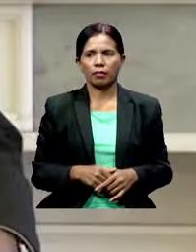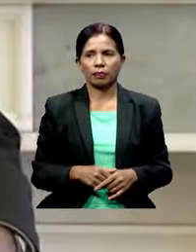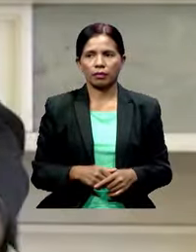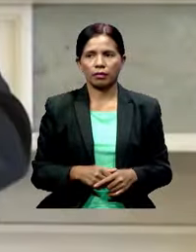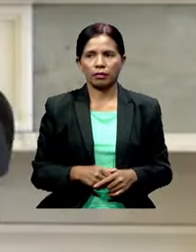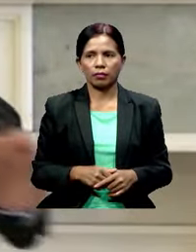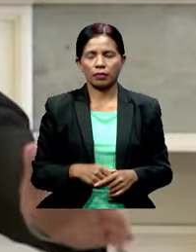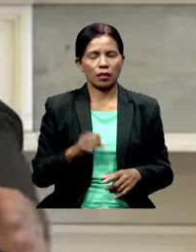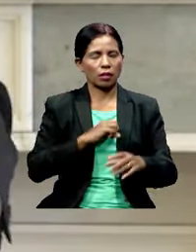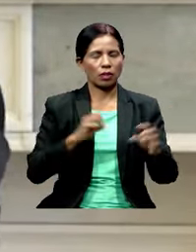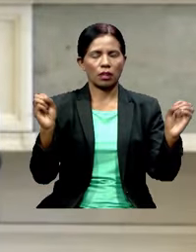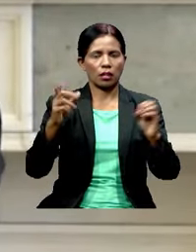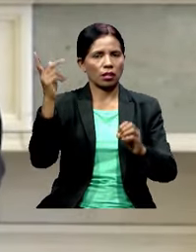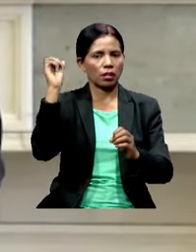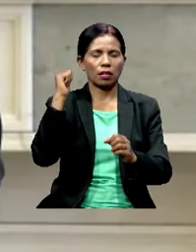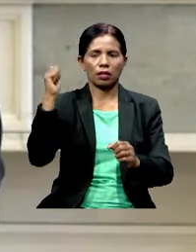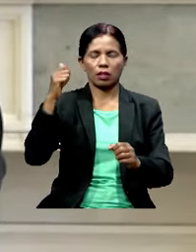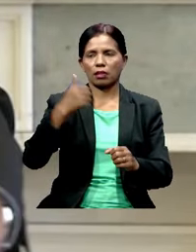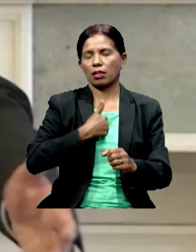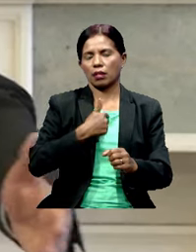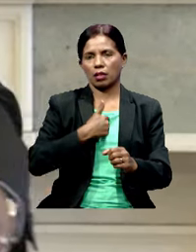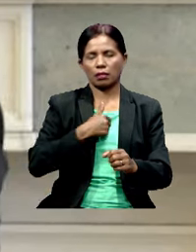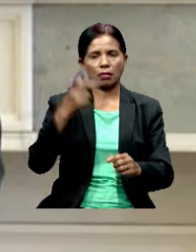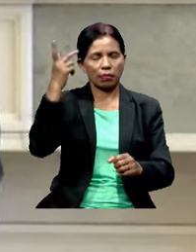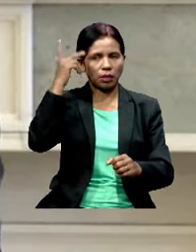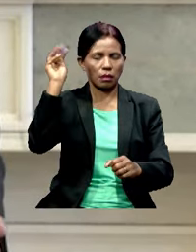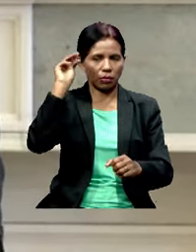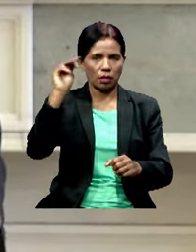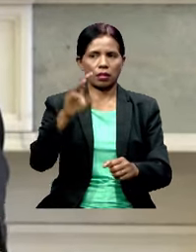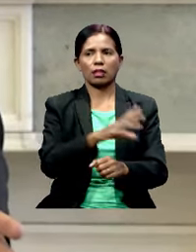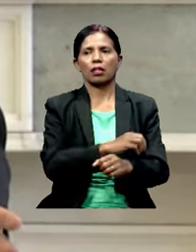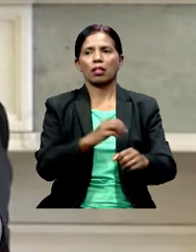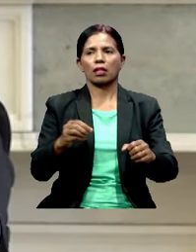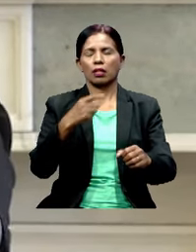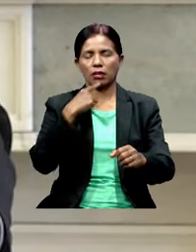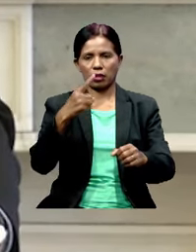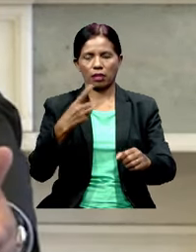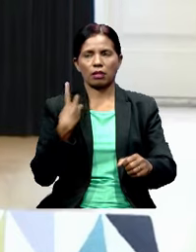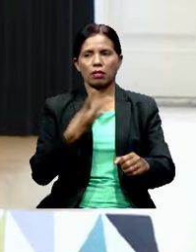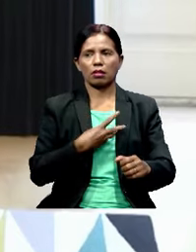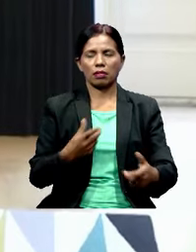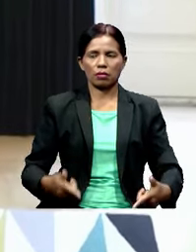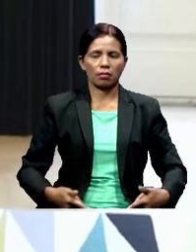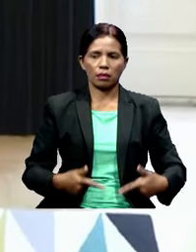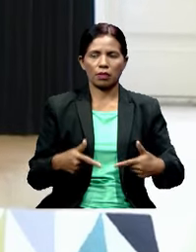ao cargo de primeiro-ministro, isso fica muito claro. É evidente que esta é uma etapa da vida que se encerrou.